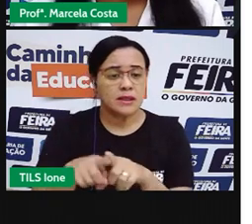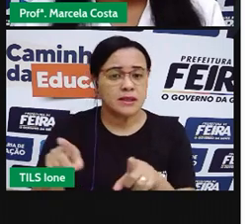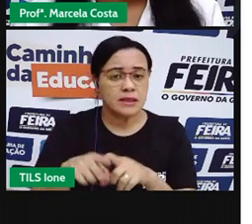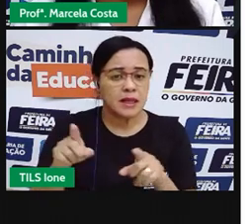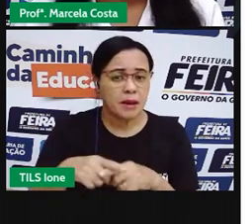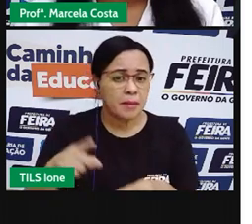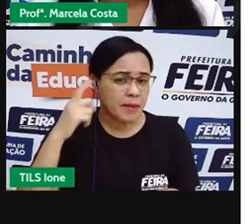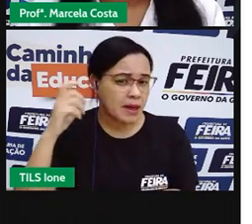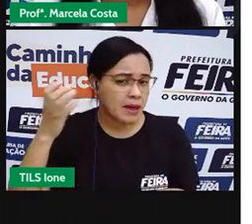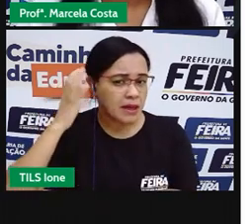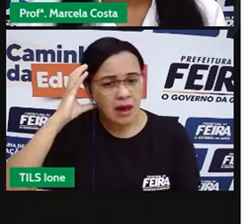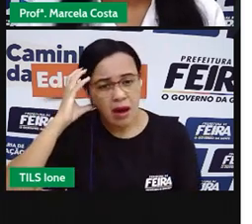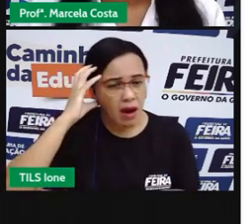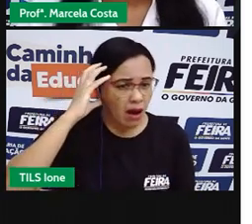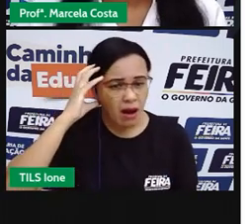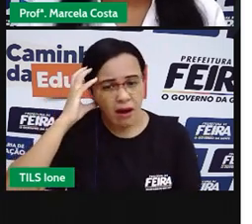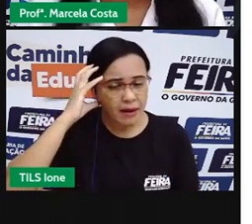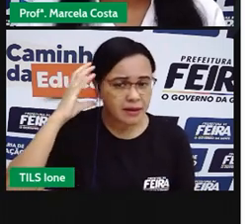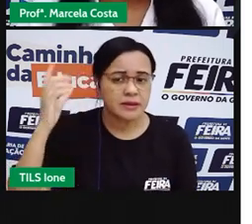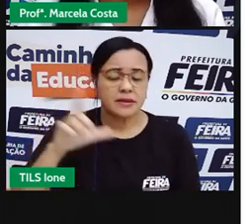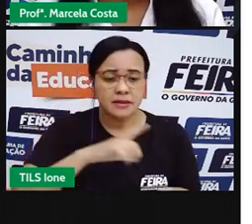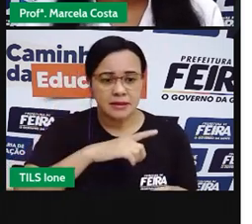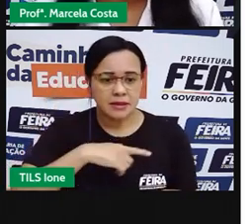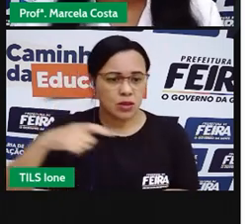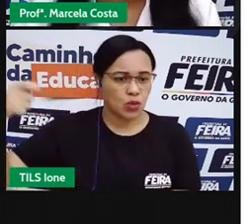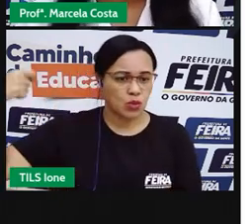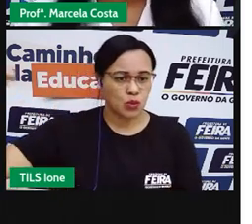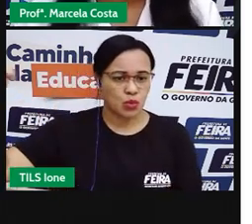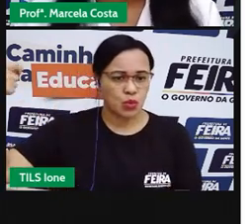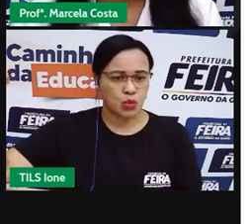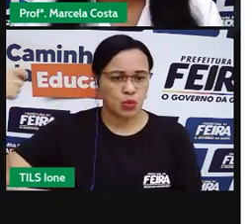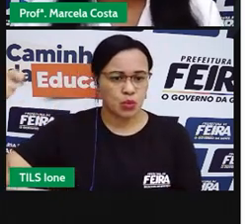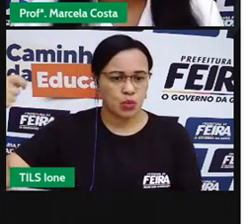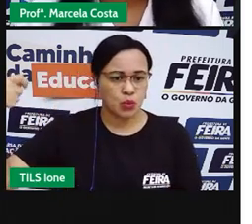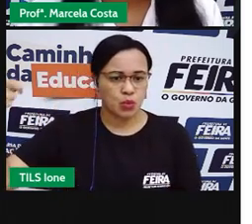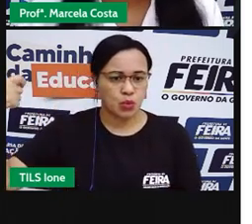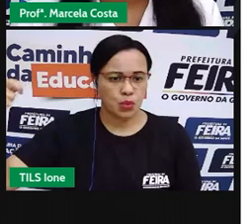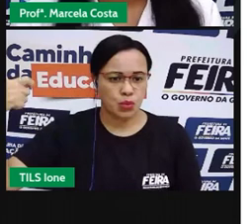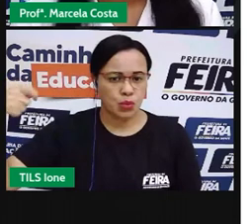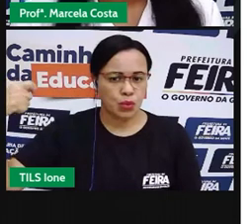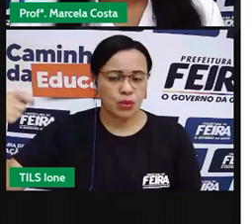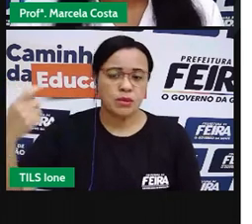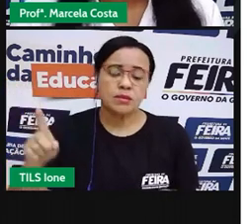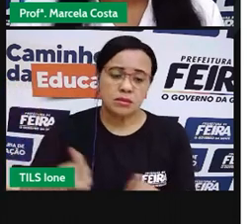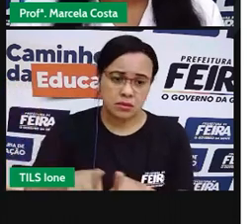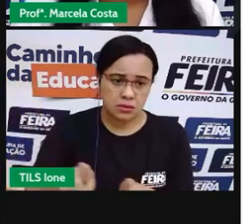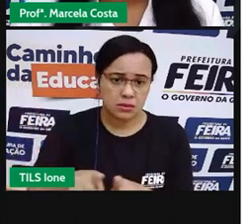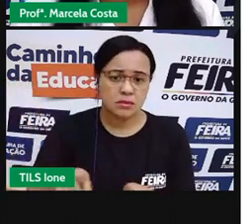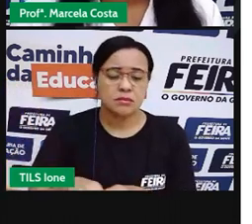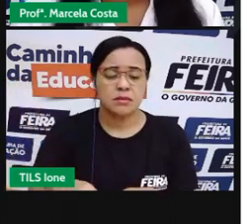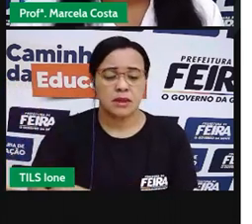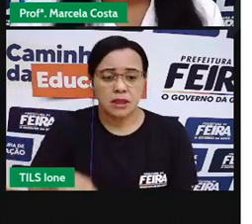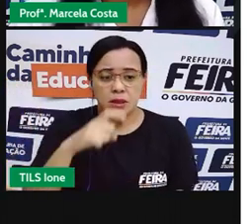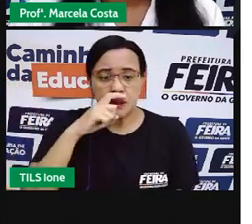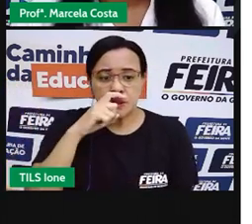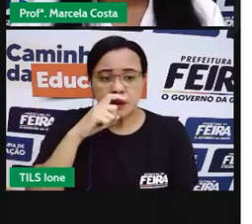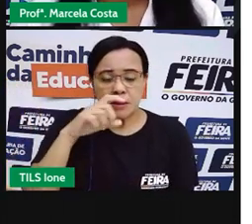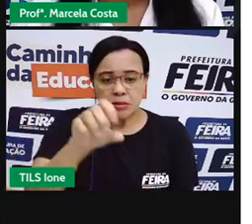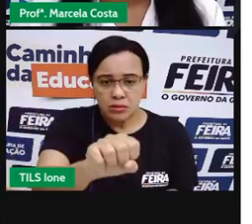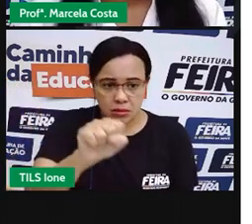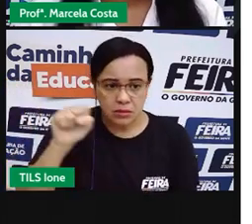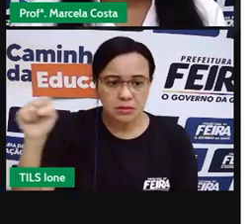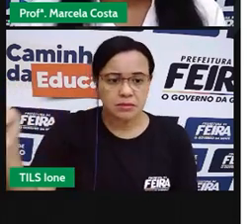de som, secador de cabelo, também geladeiras,